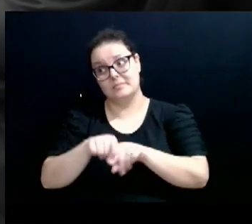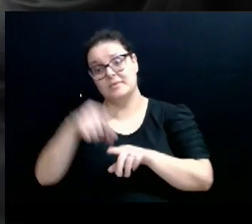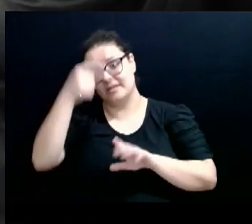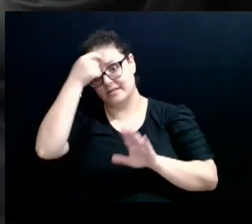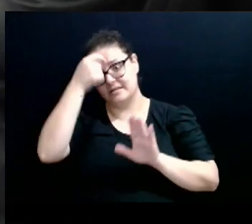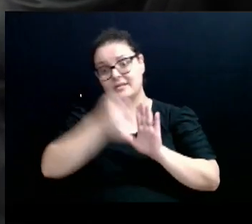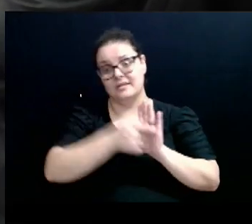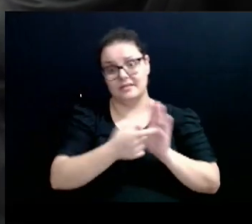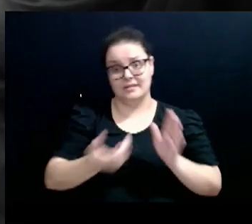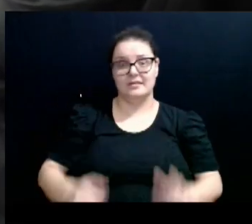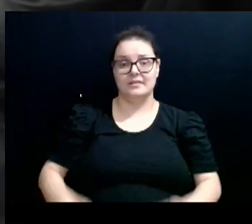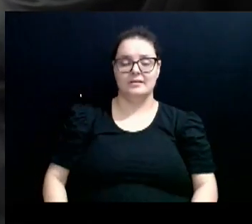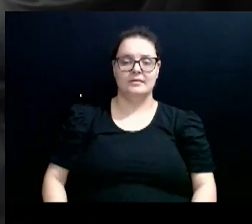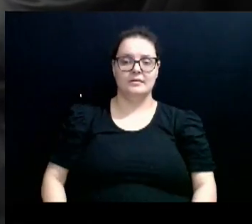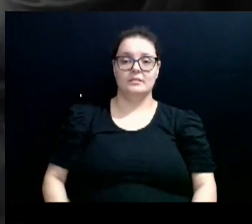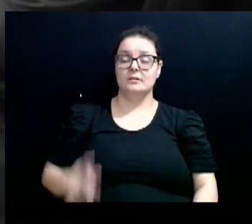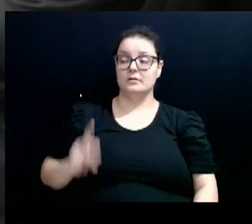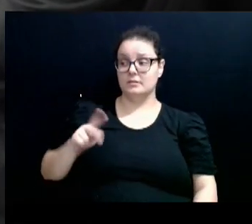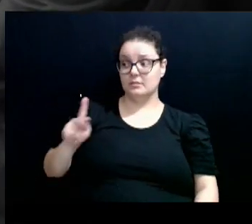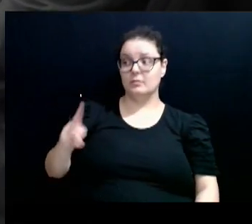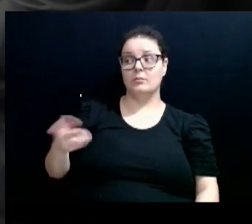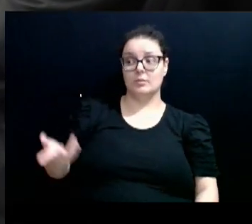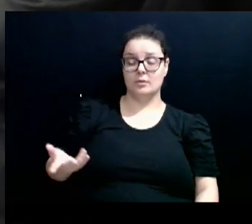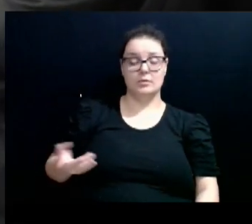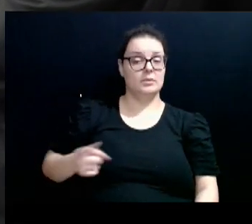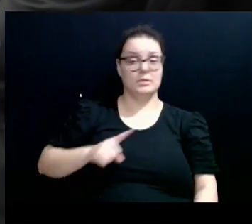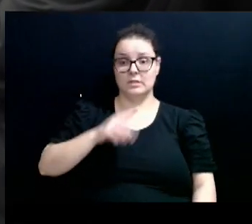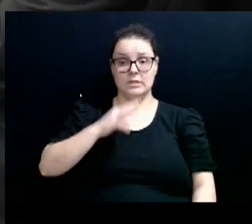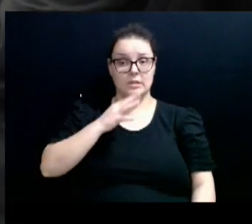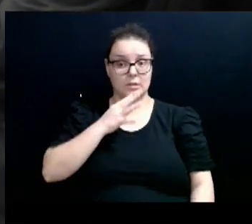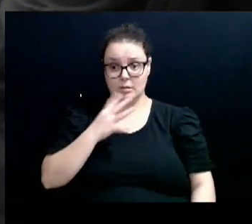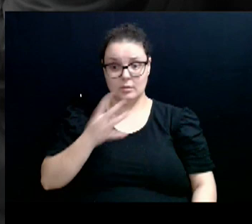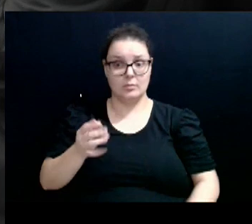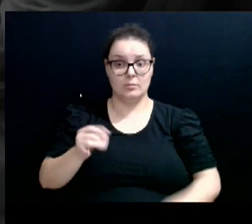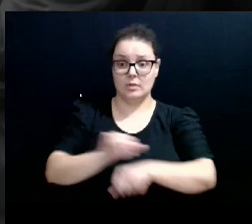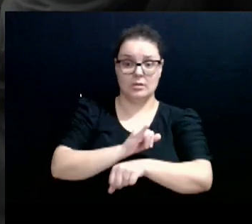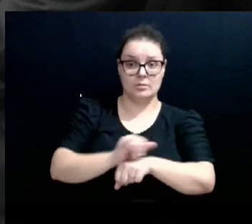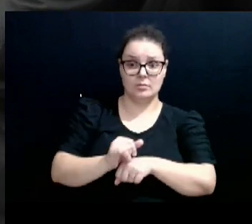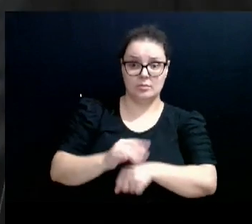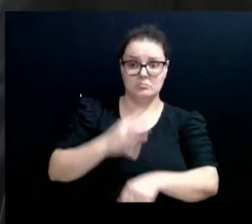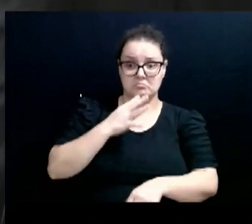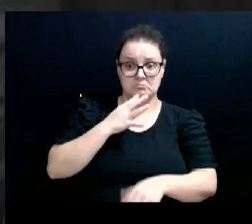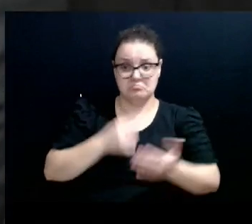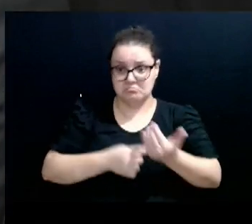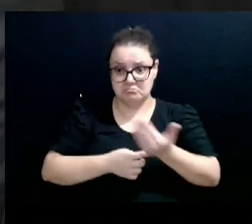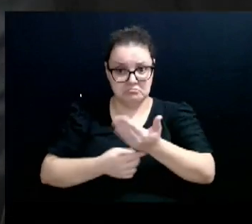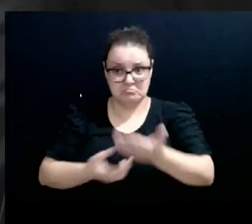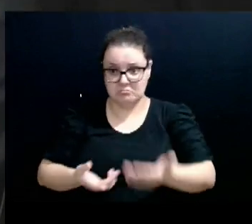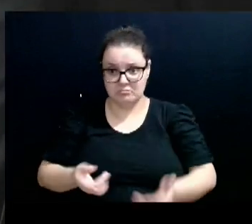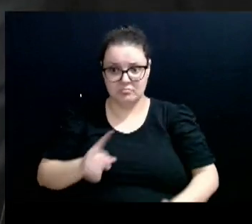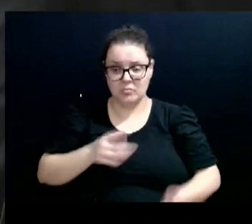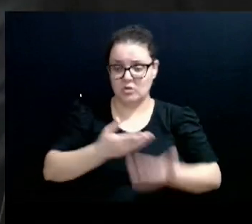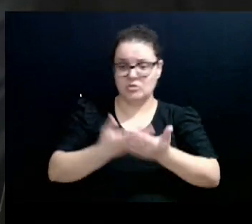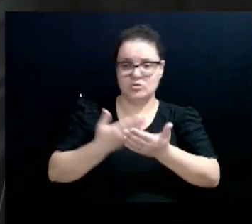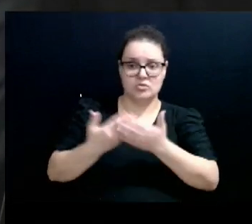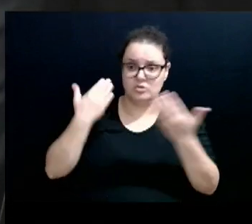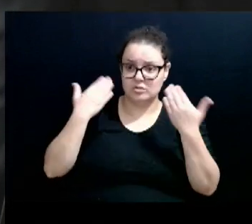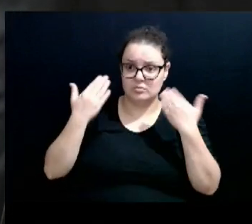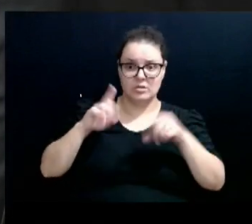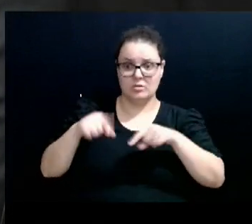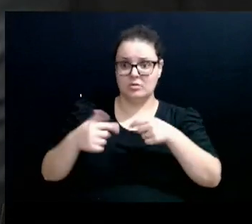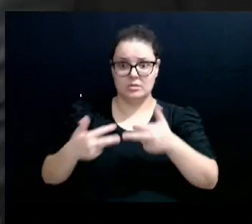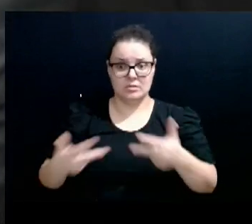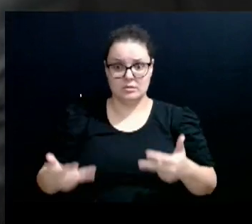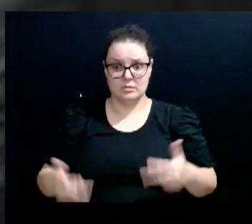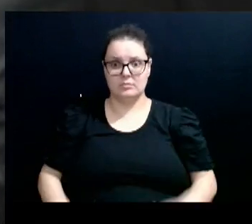o professor que não conhece esses mecanismos, não conhece tecnologia, não estuda um pouquinho de psicologia e tantos outros. Outro